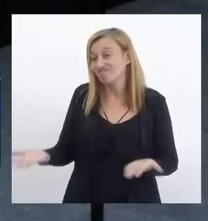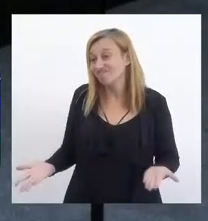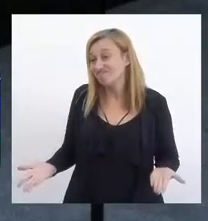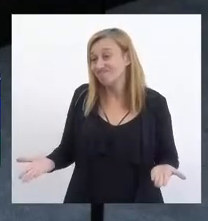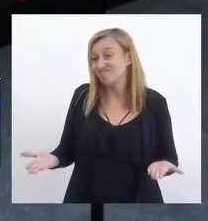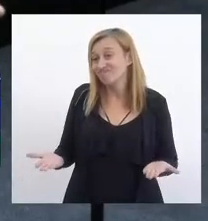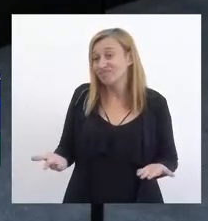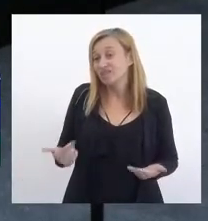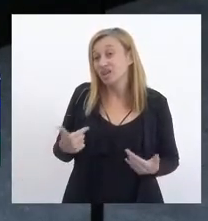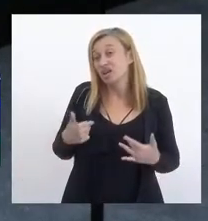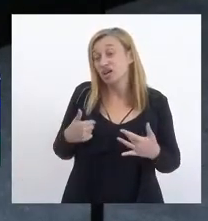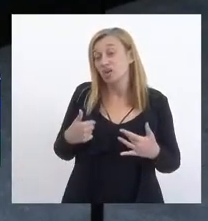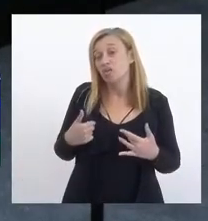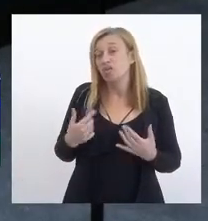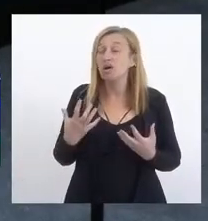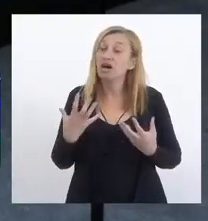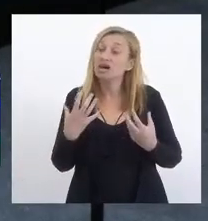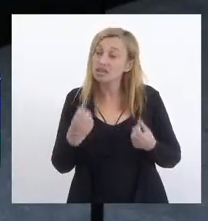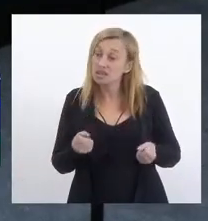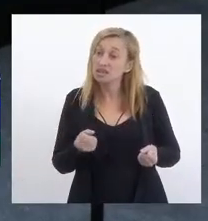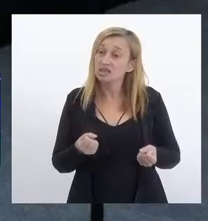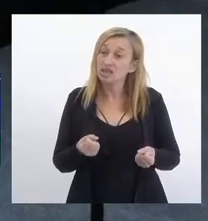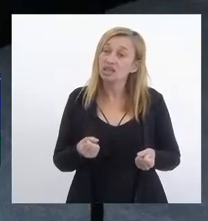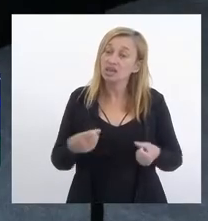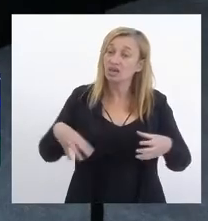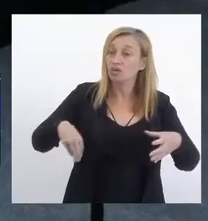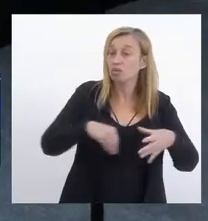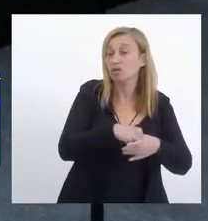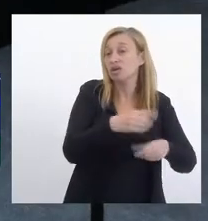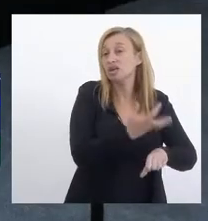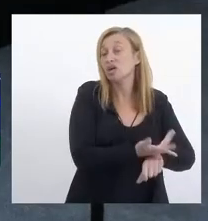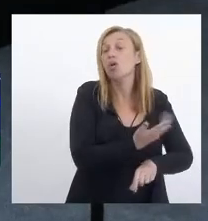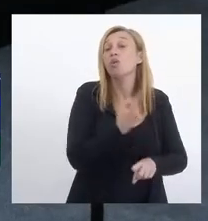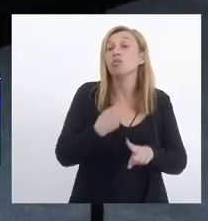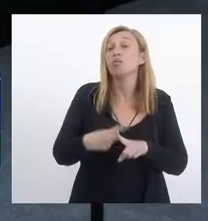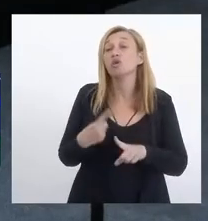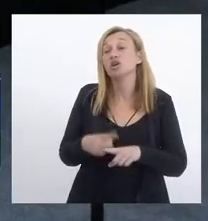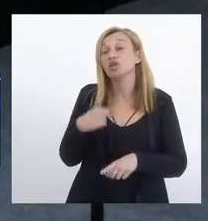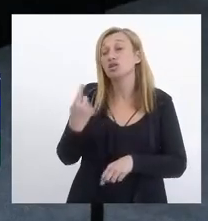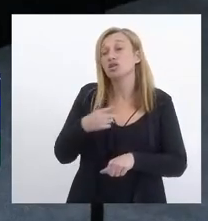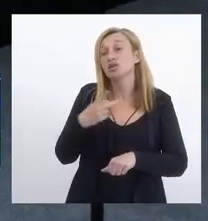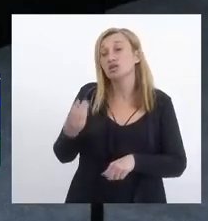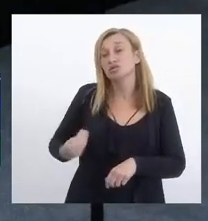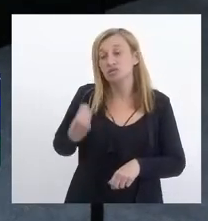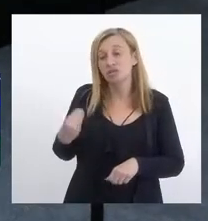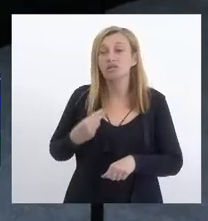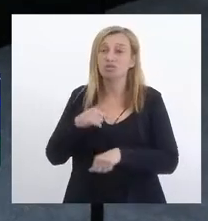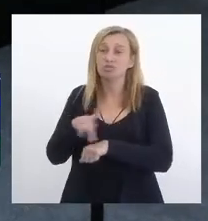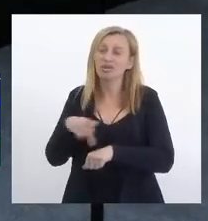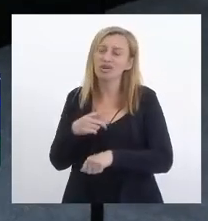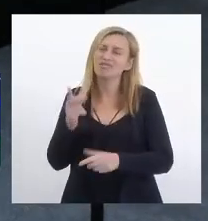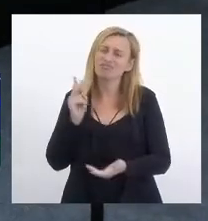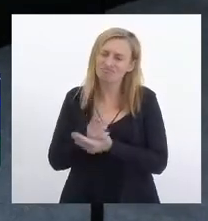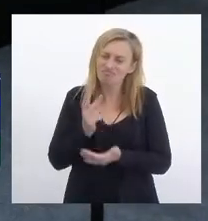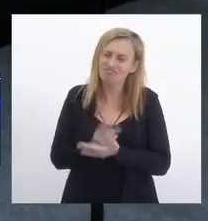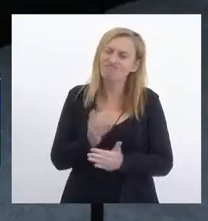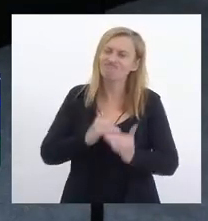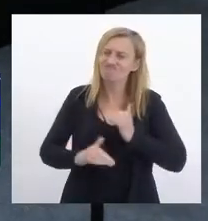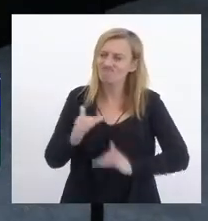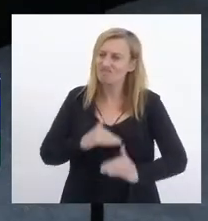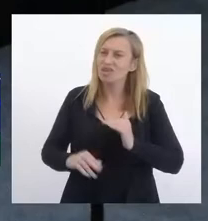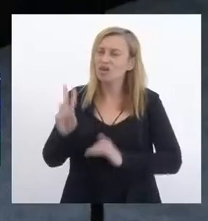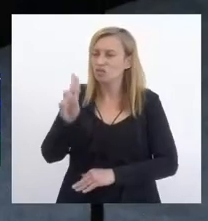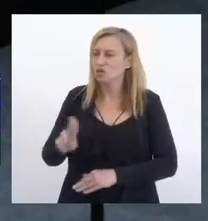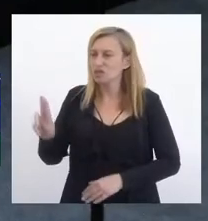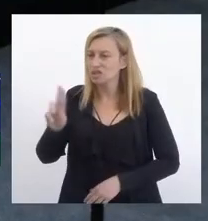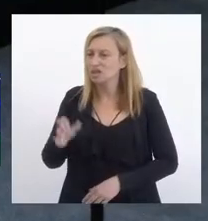eu me posicionei favorável à incorporação. Por quê? Porque a gente vive num país que, apesar de todos os retrocessos, as universidades